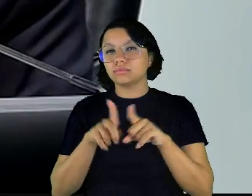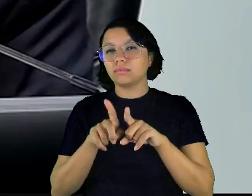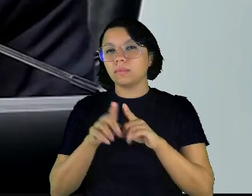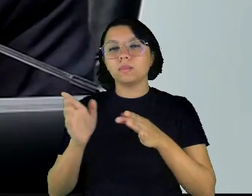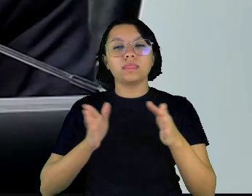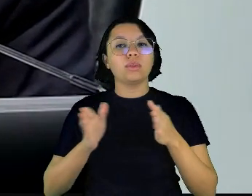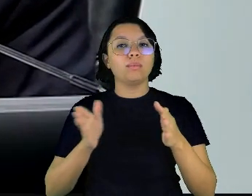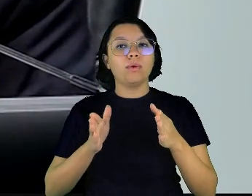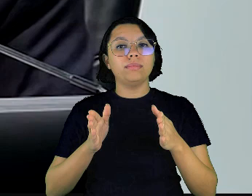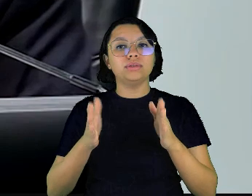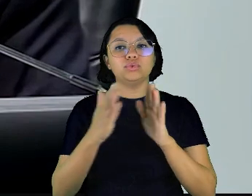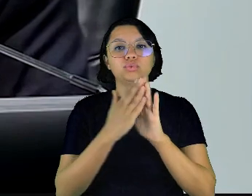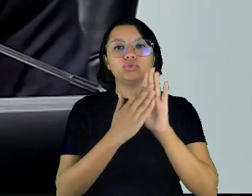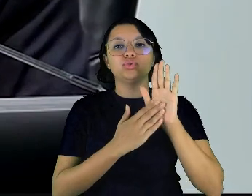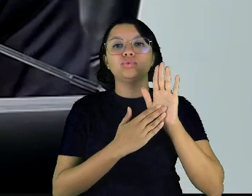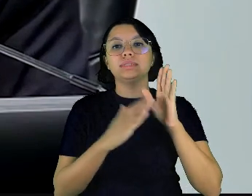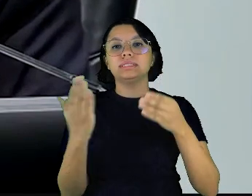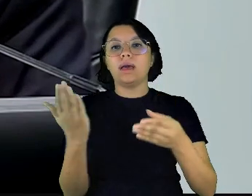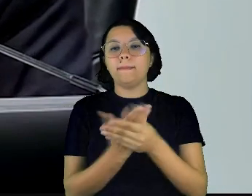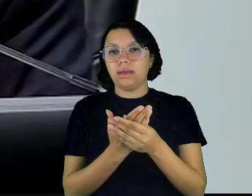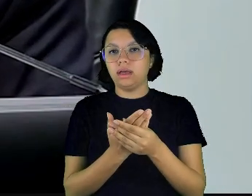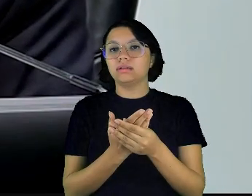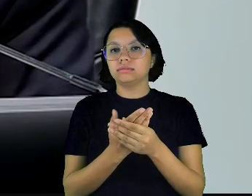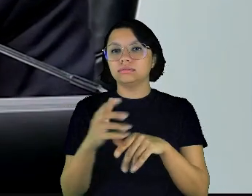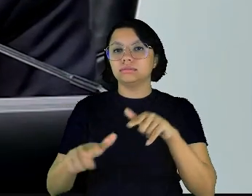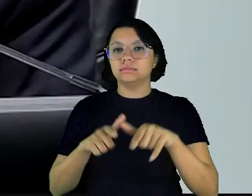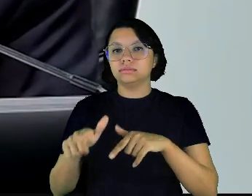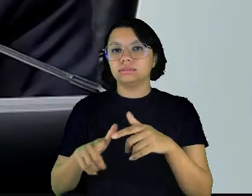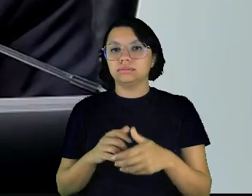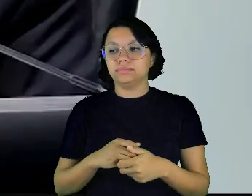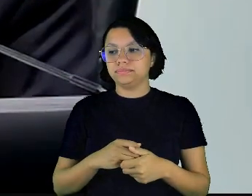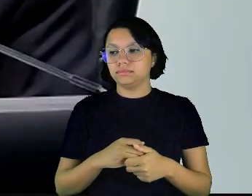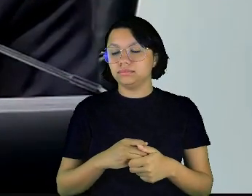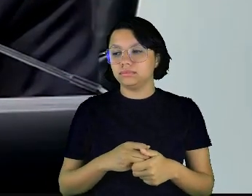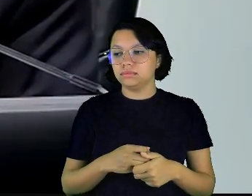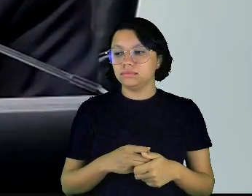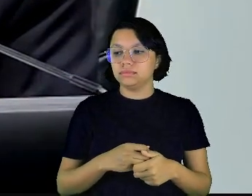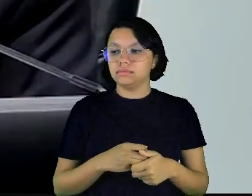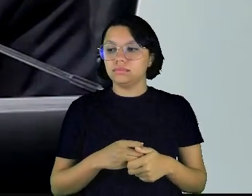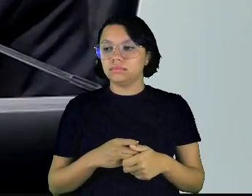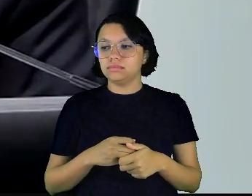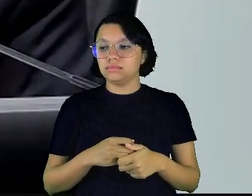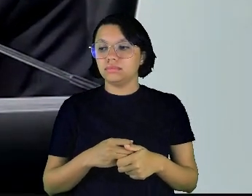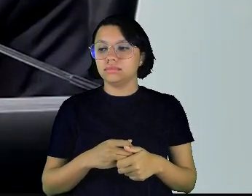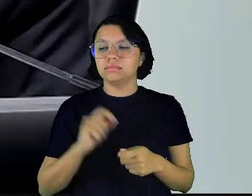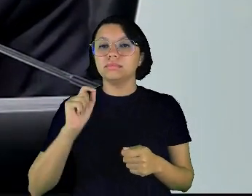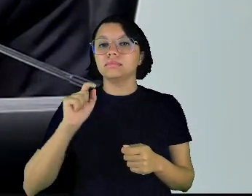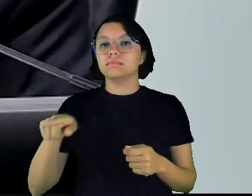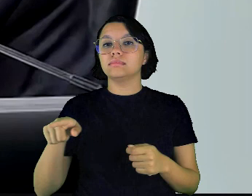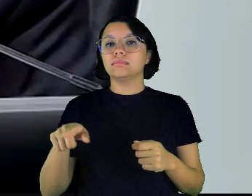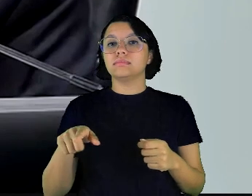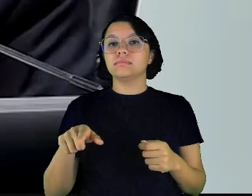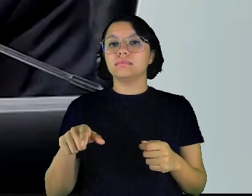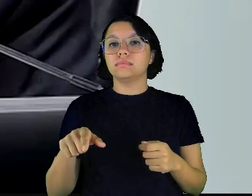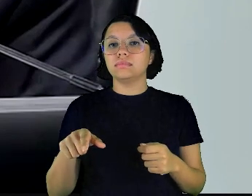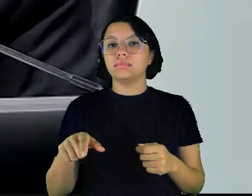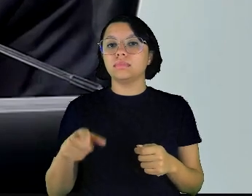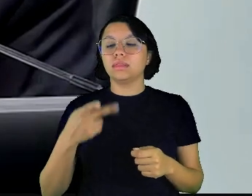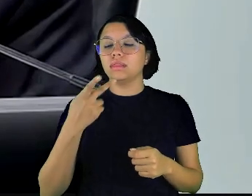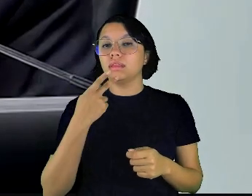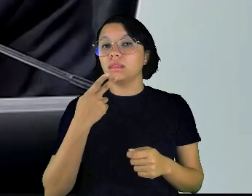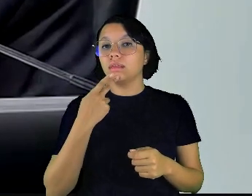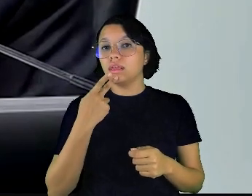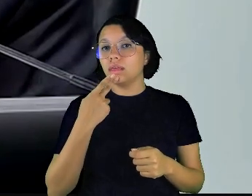do ajuizamento da ação trabalhista, e é o que está lá para aquilatar a boa ou a má